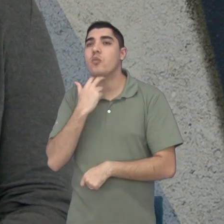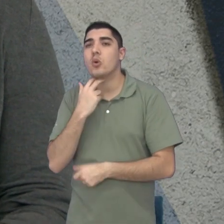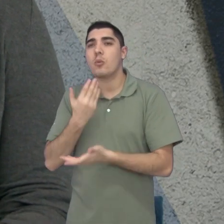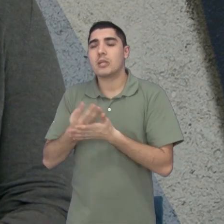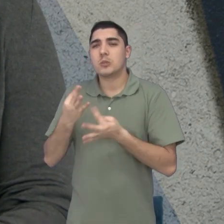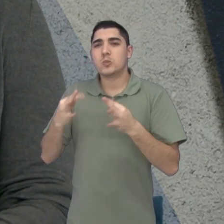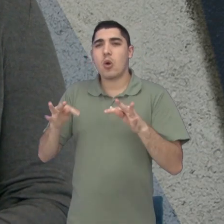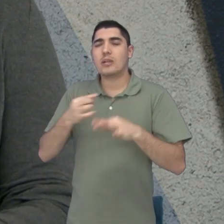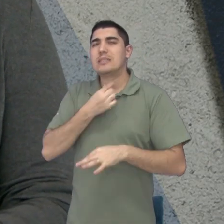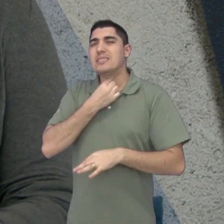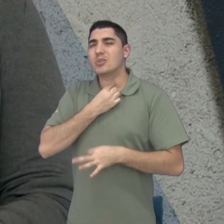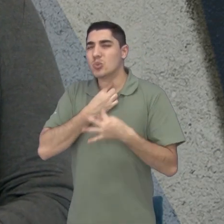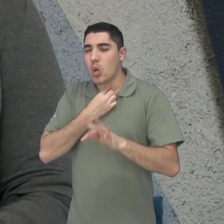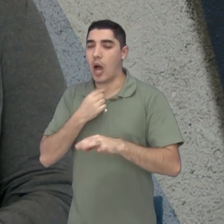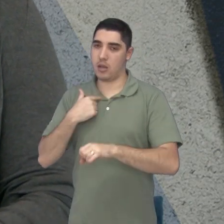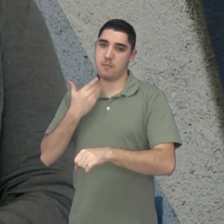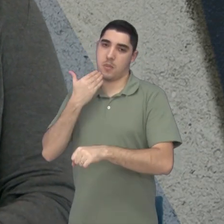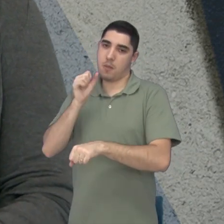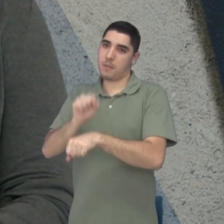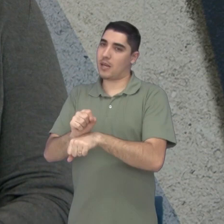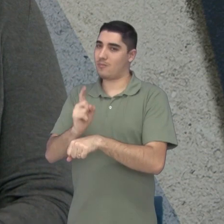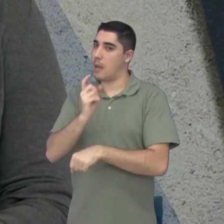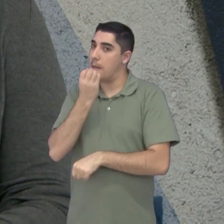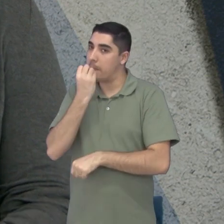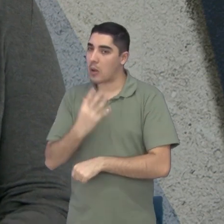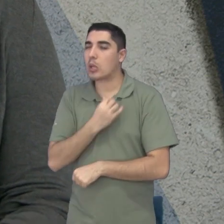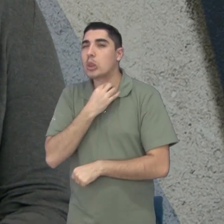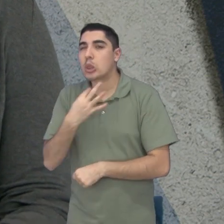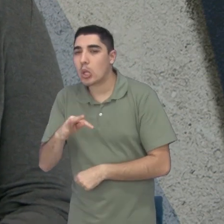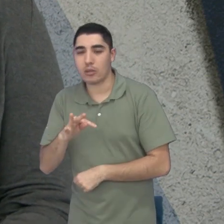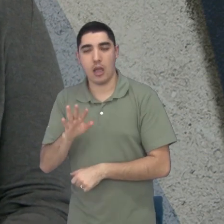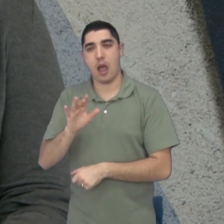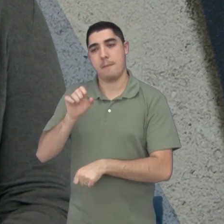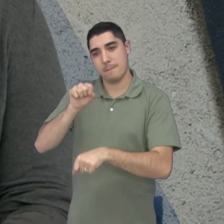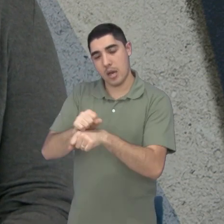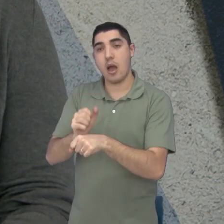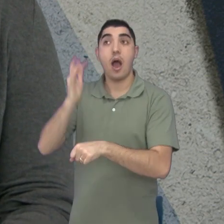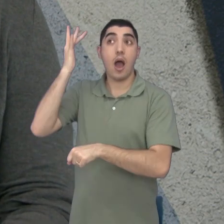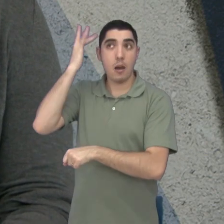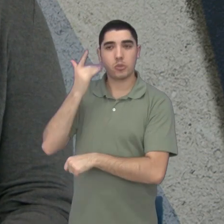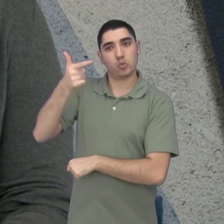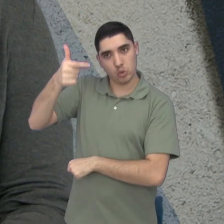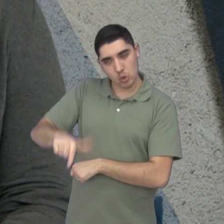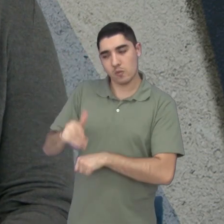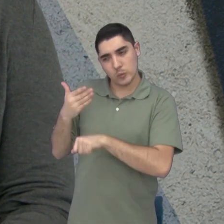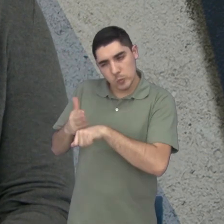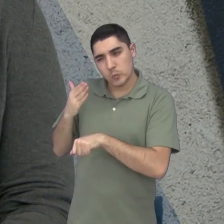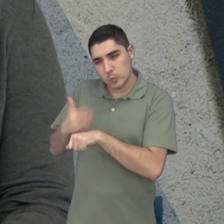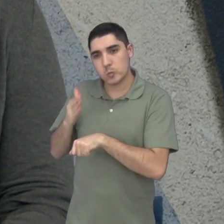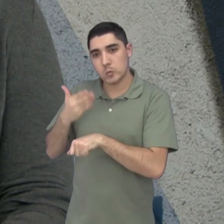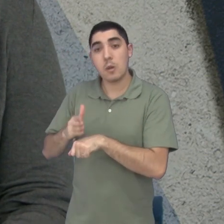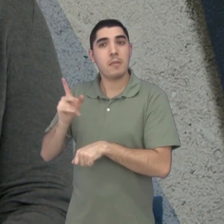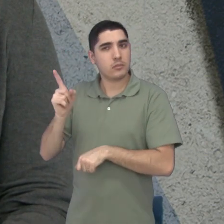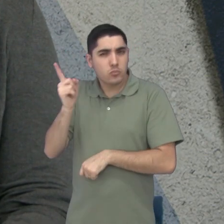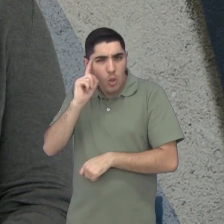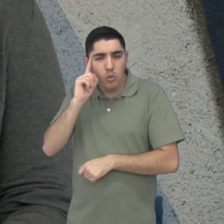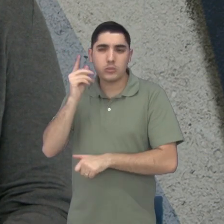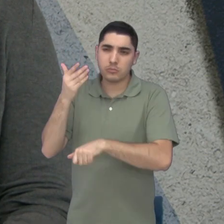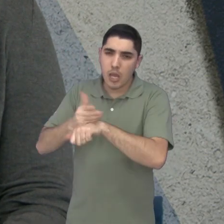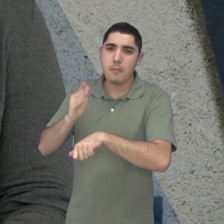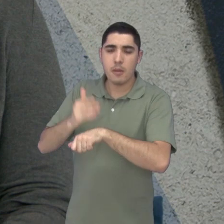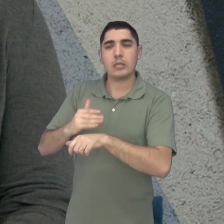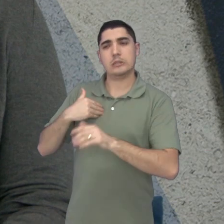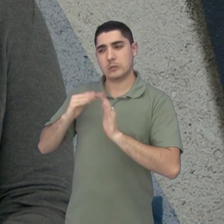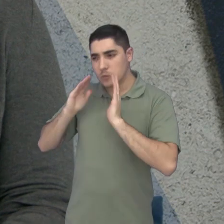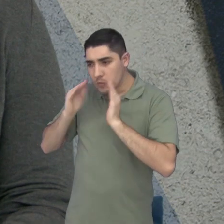minha garganta ia começar a machucar, que daí não é legal, né? Daí eu parava e continuava no dia seguinte. Mas sempre praticando, sempre correndo atrás